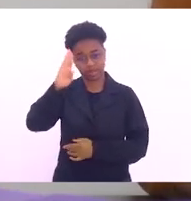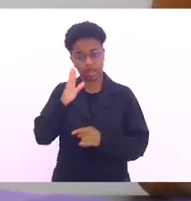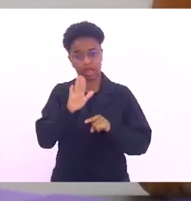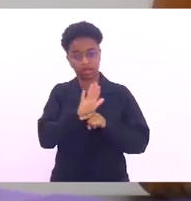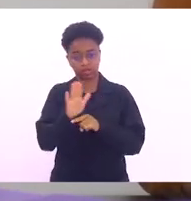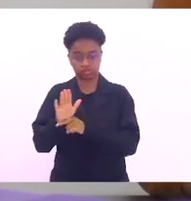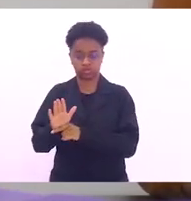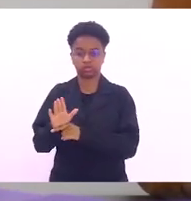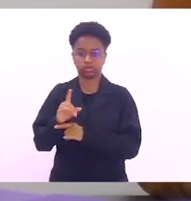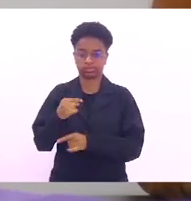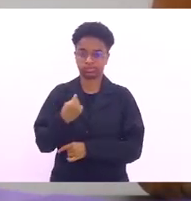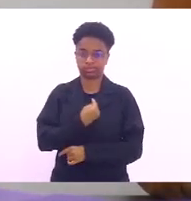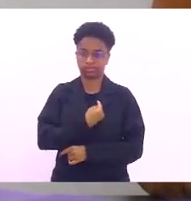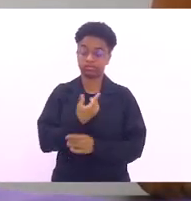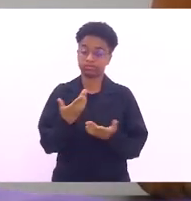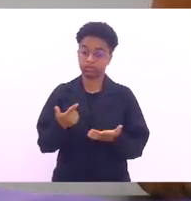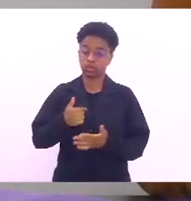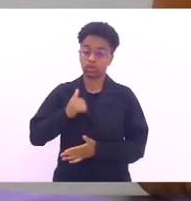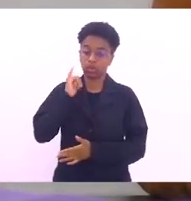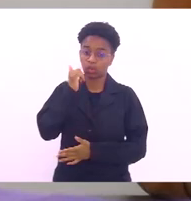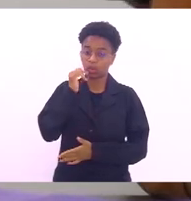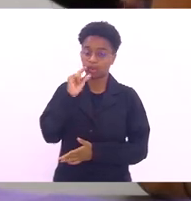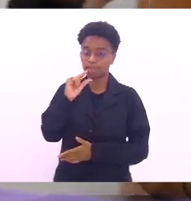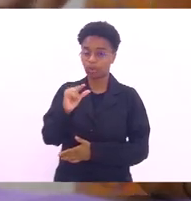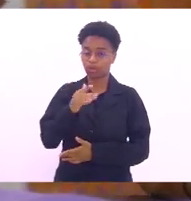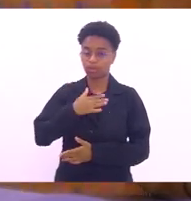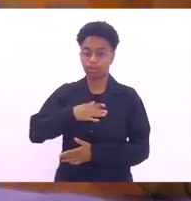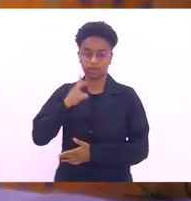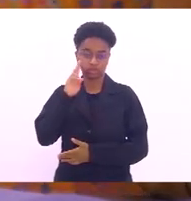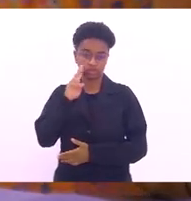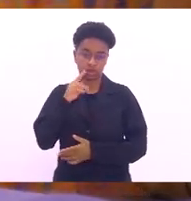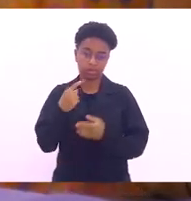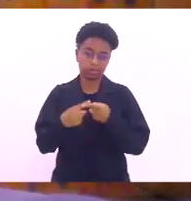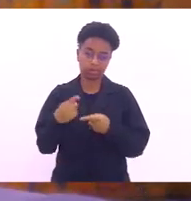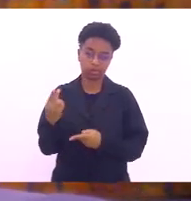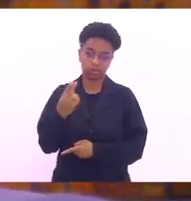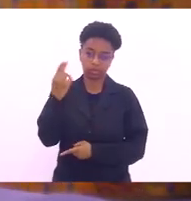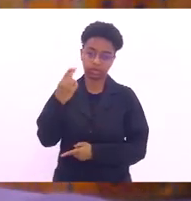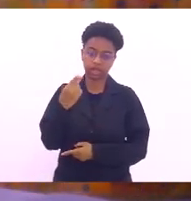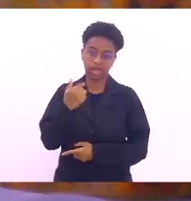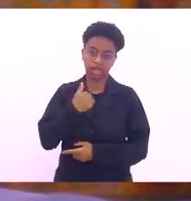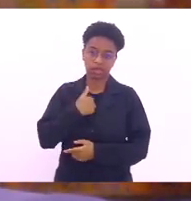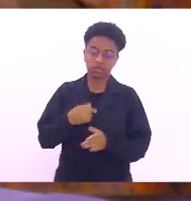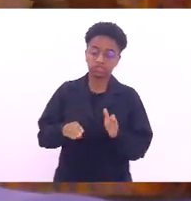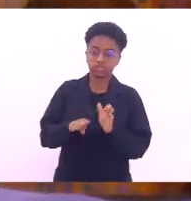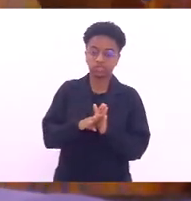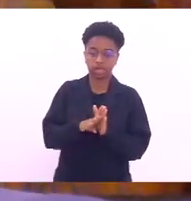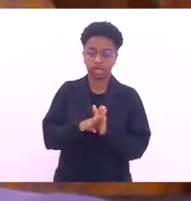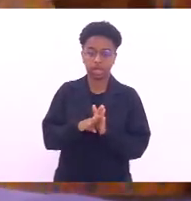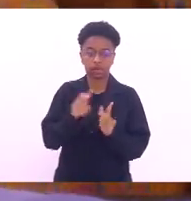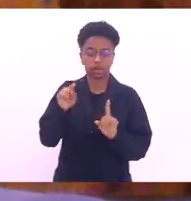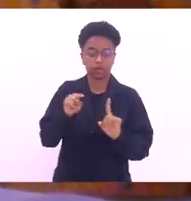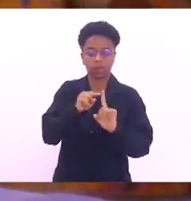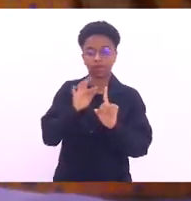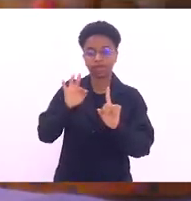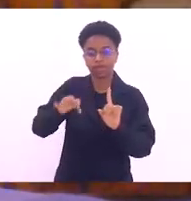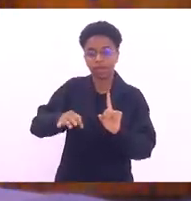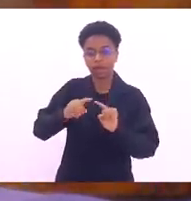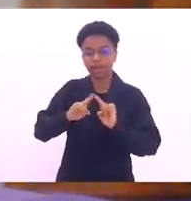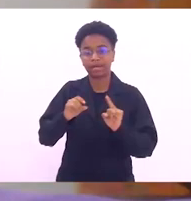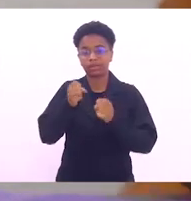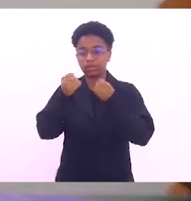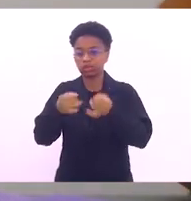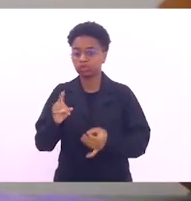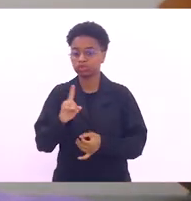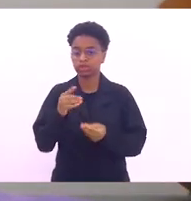tá então eu vou narrar um pouquinho da minha história porque não tem como eu não chegar onde eu quero chegar sem falar um